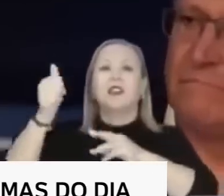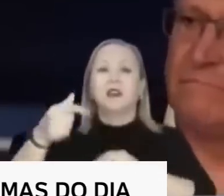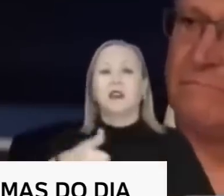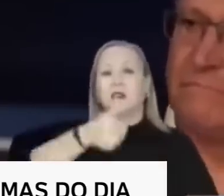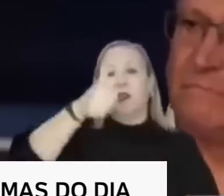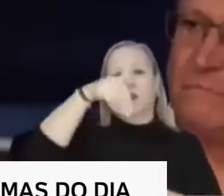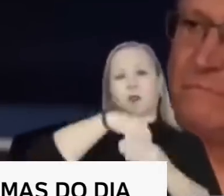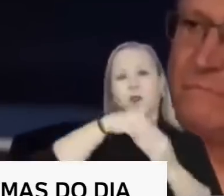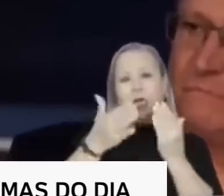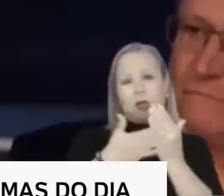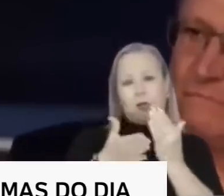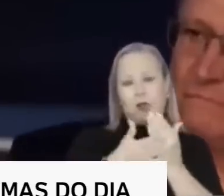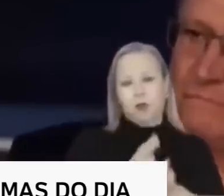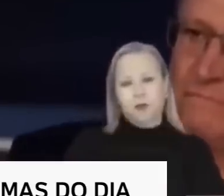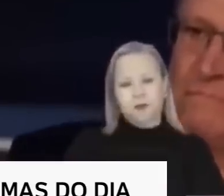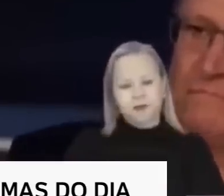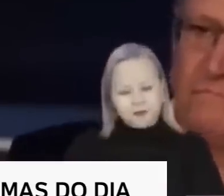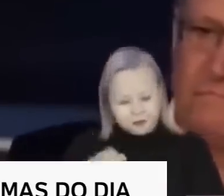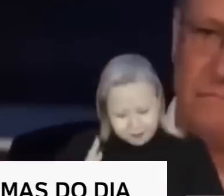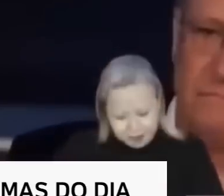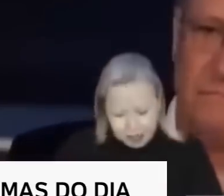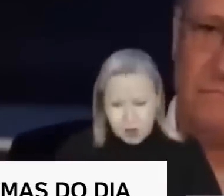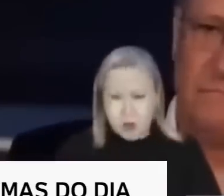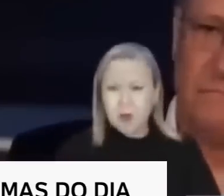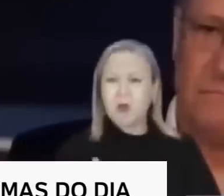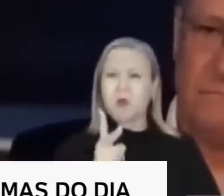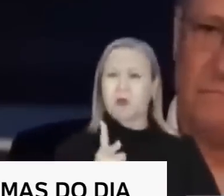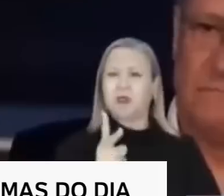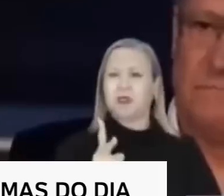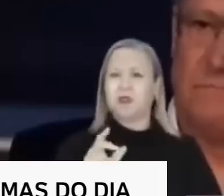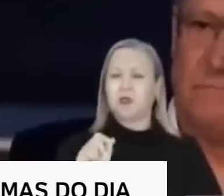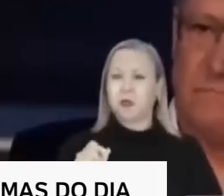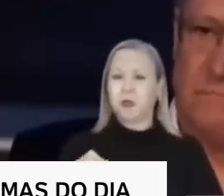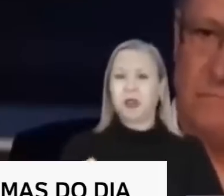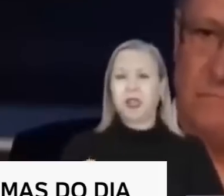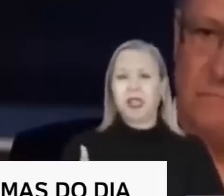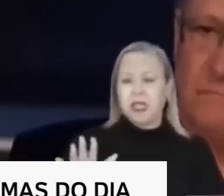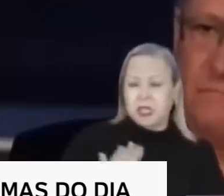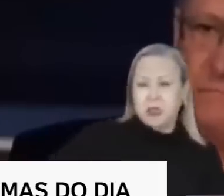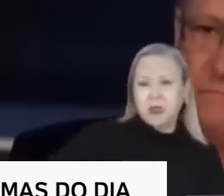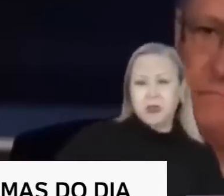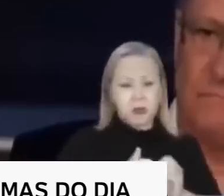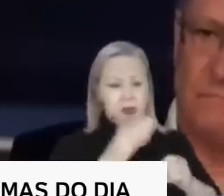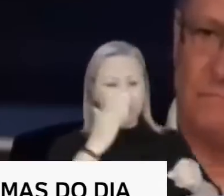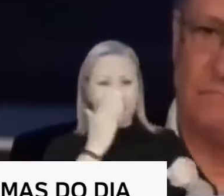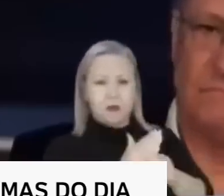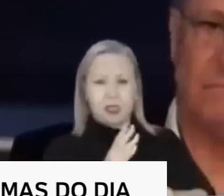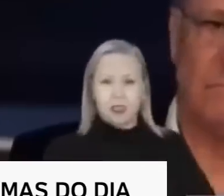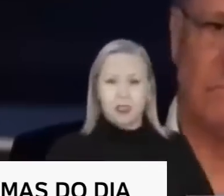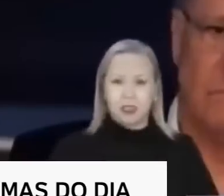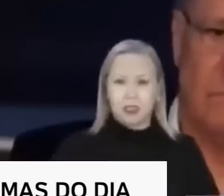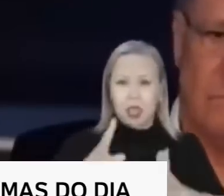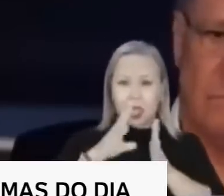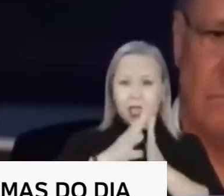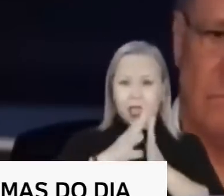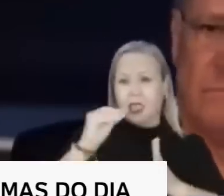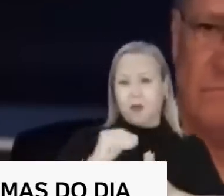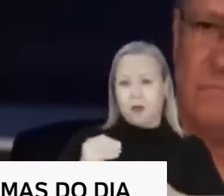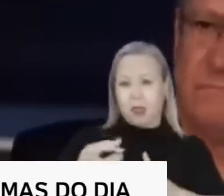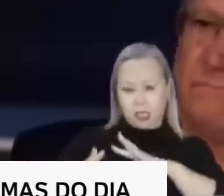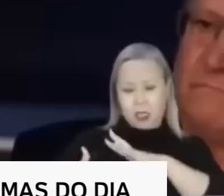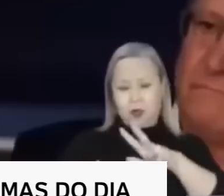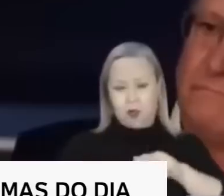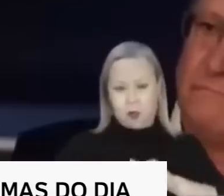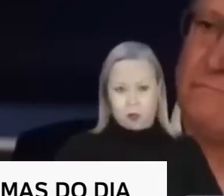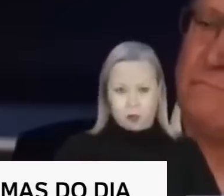ele segue o rito que todos os fascistas seguem no mundo. É importante a gente saber